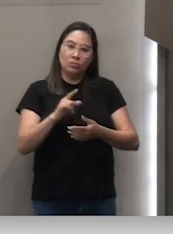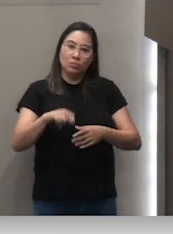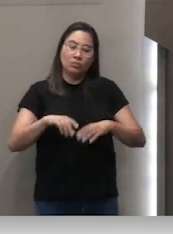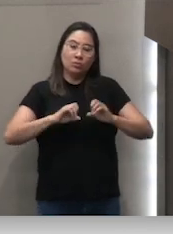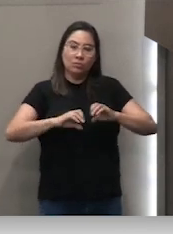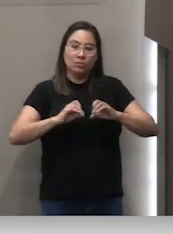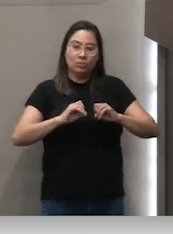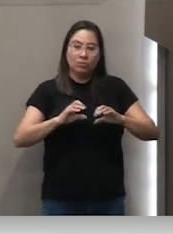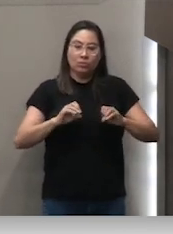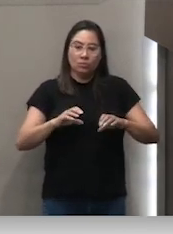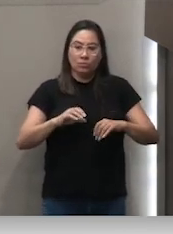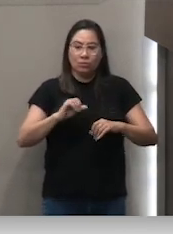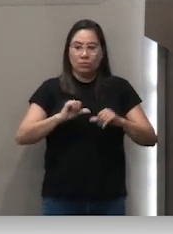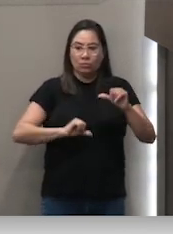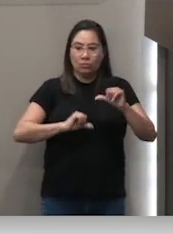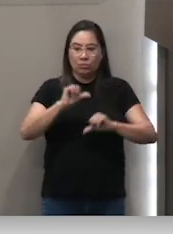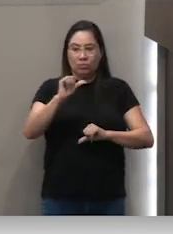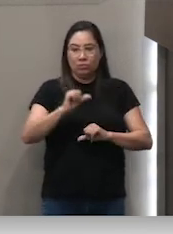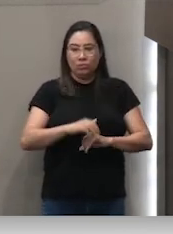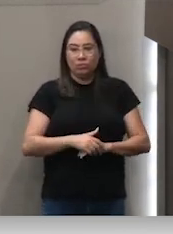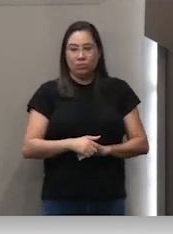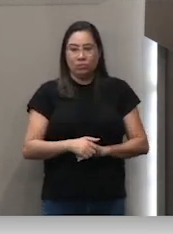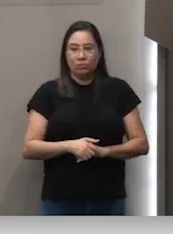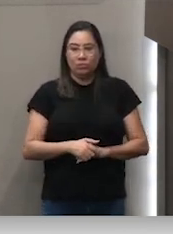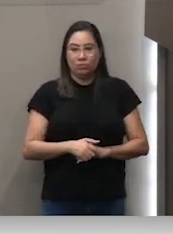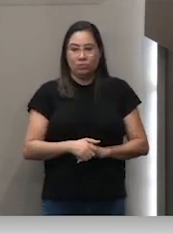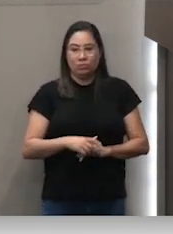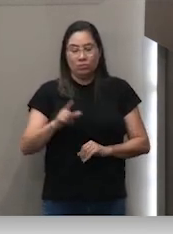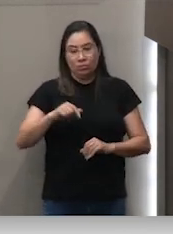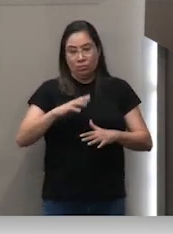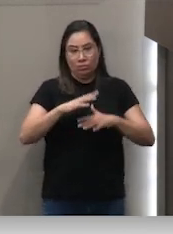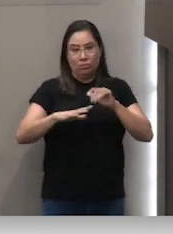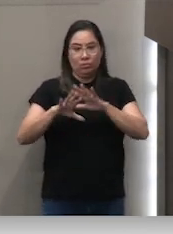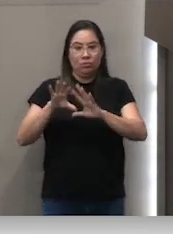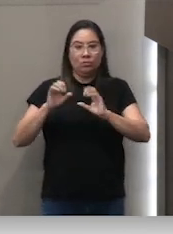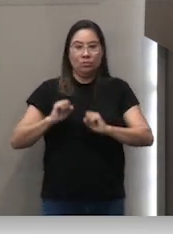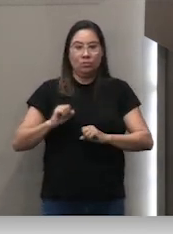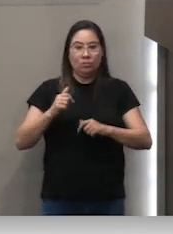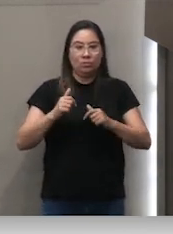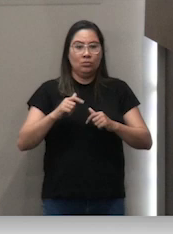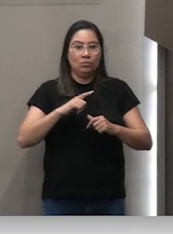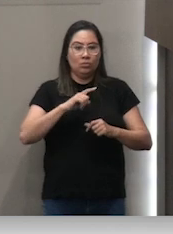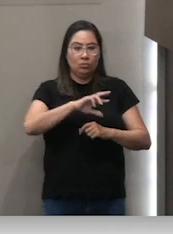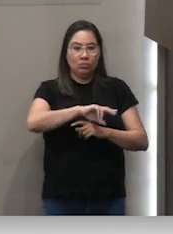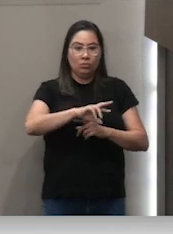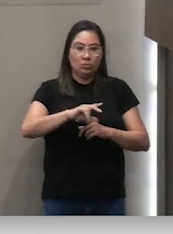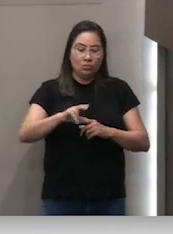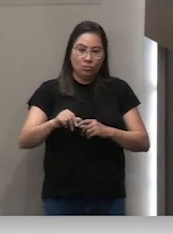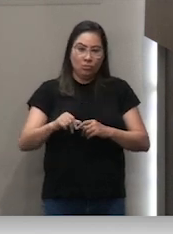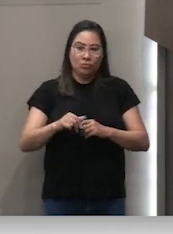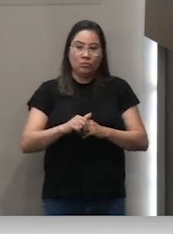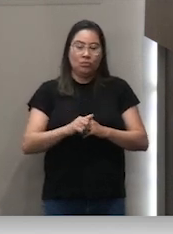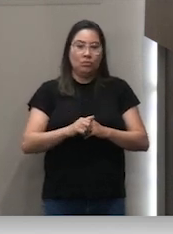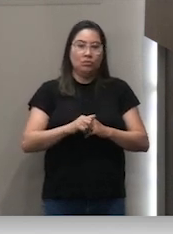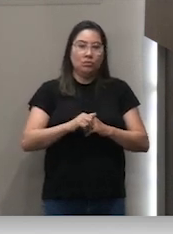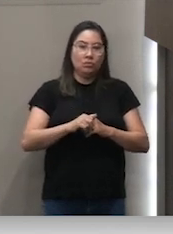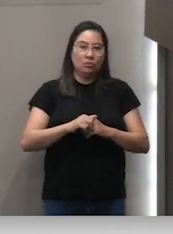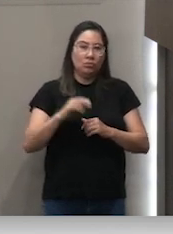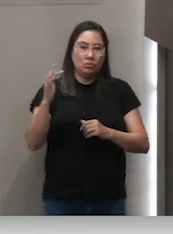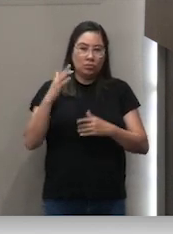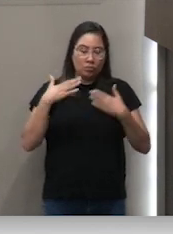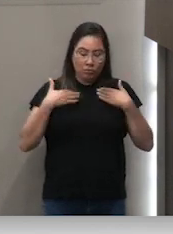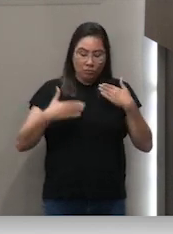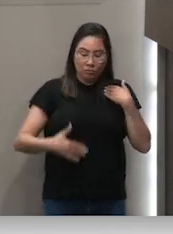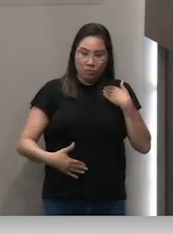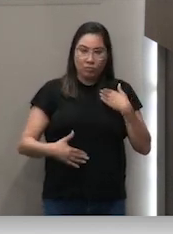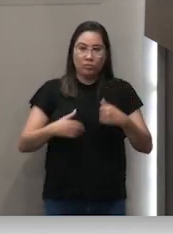integral? A educação integral é uma formação que trabalha diversas dimensões dos alunos, como física, emocional, intelectual, social